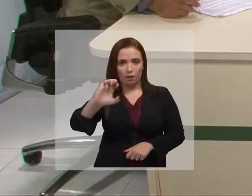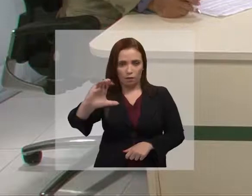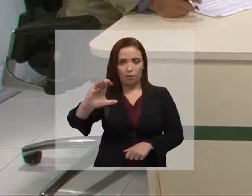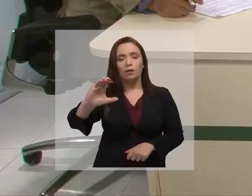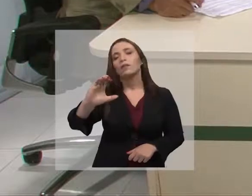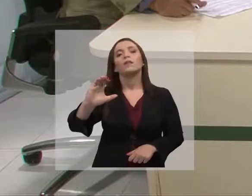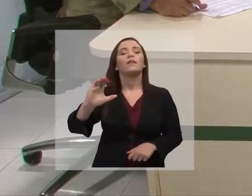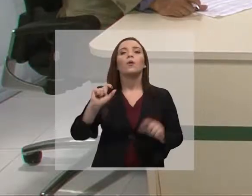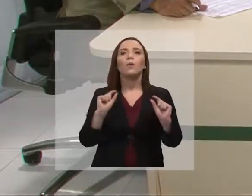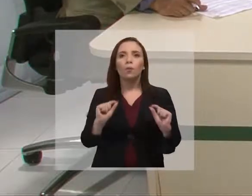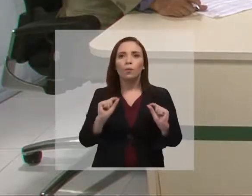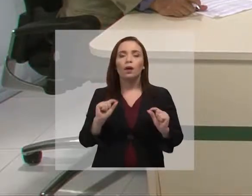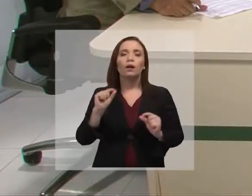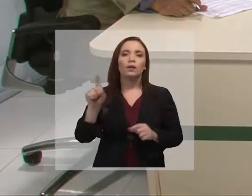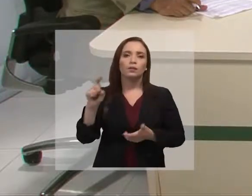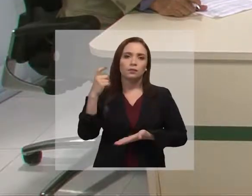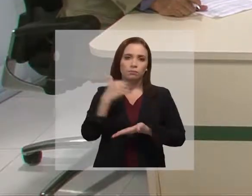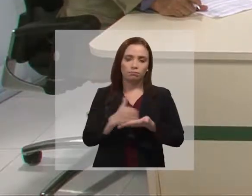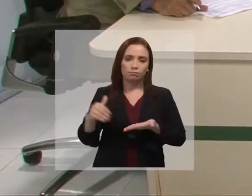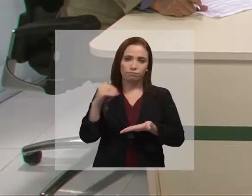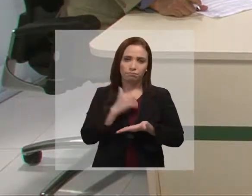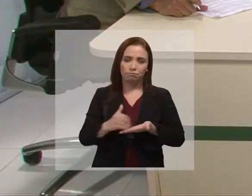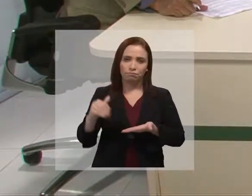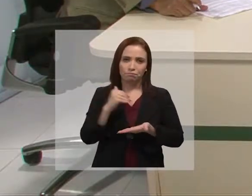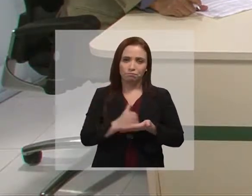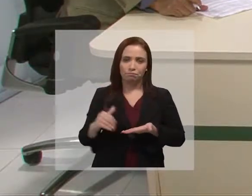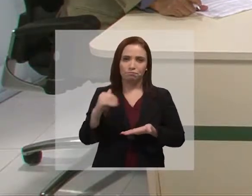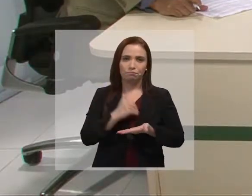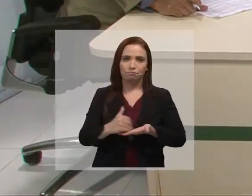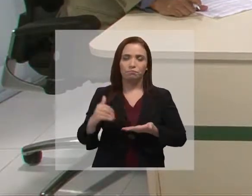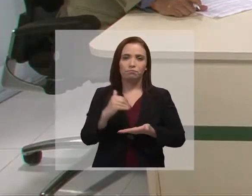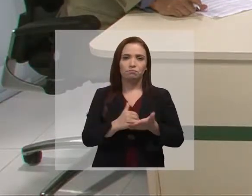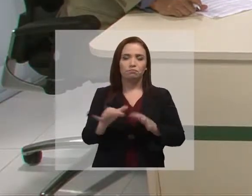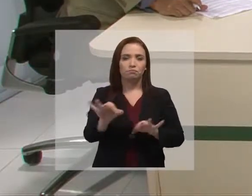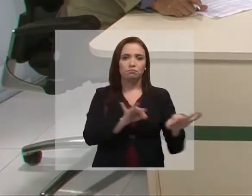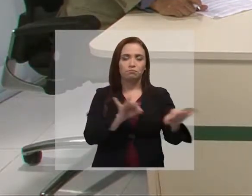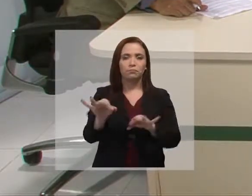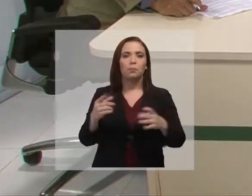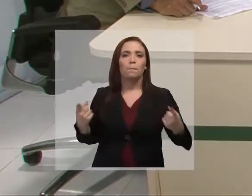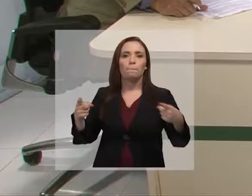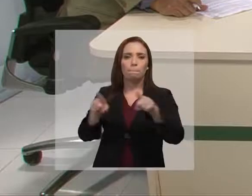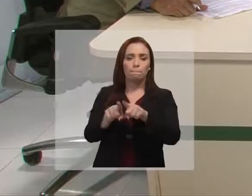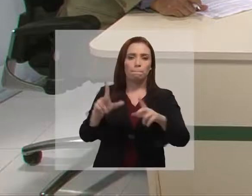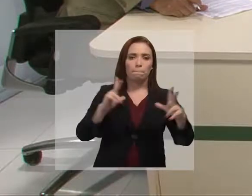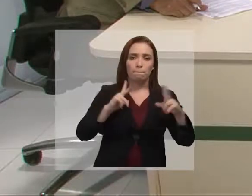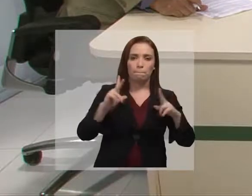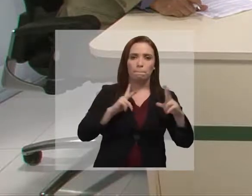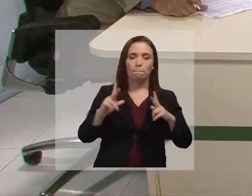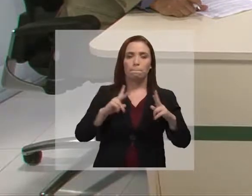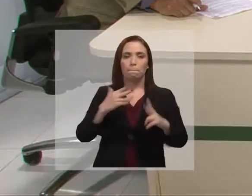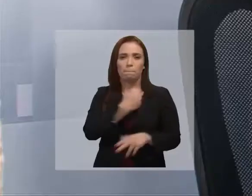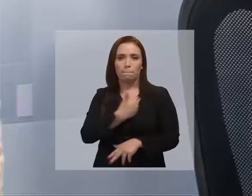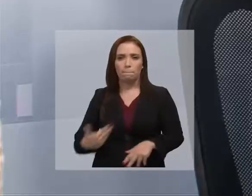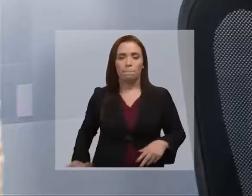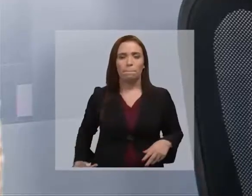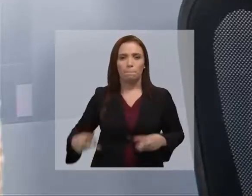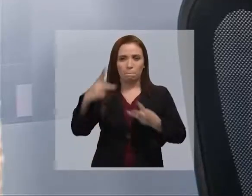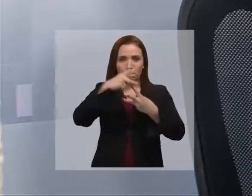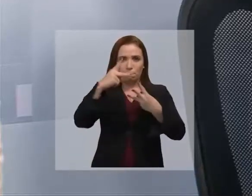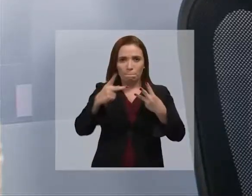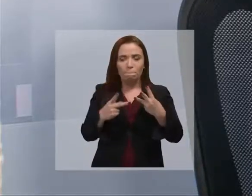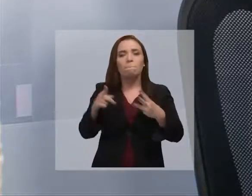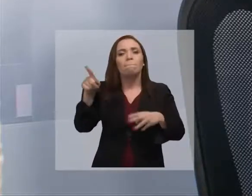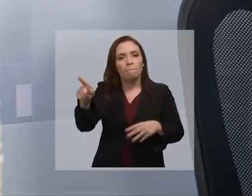presidente do Cidadania 23, quando ele foi secretário e coordenou a questão parceria pública e privada, ele batia muito nessa